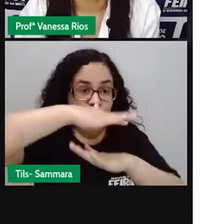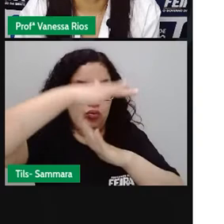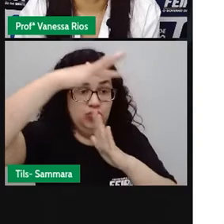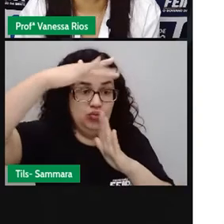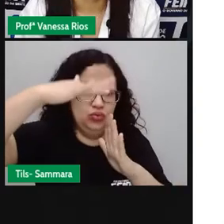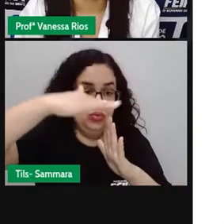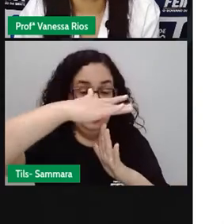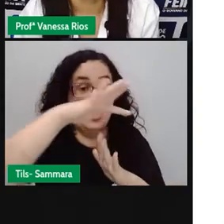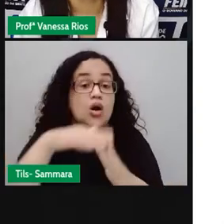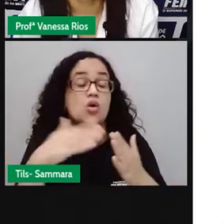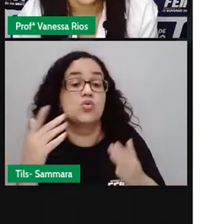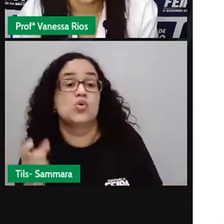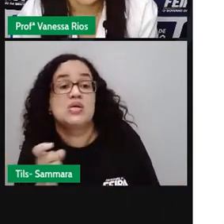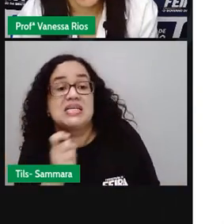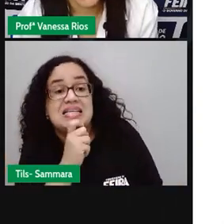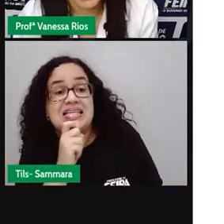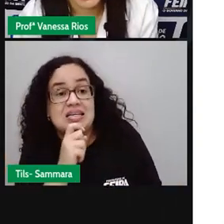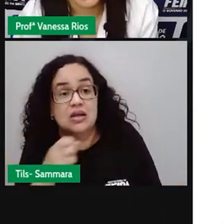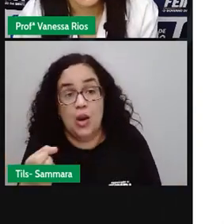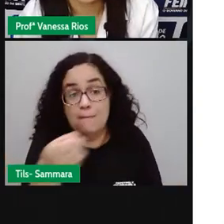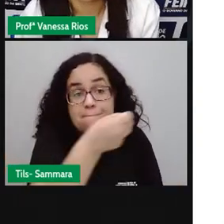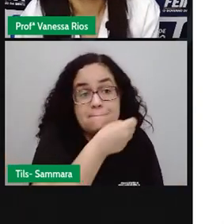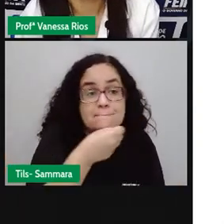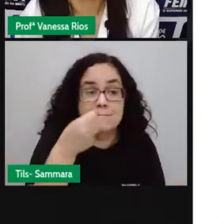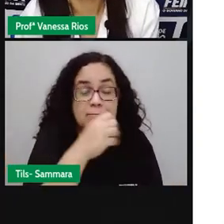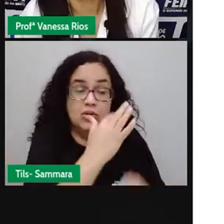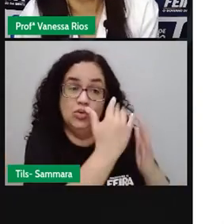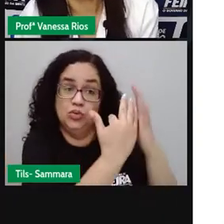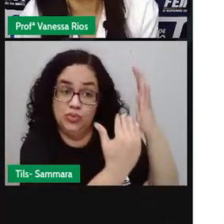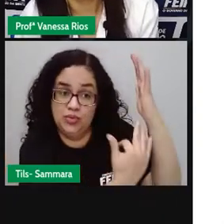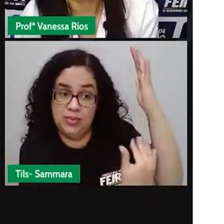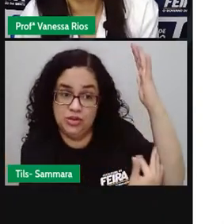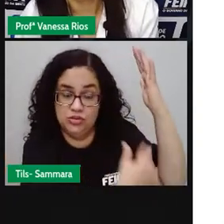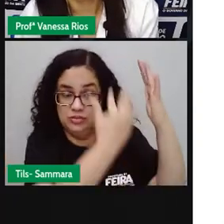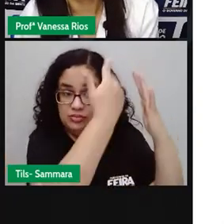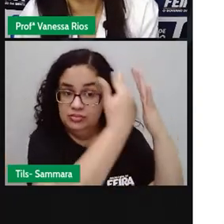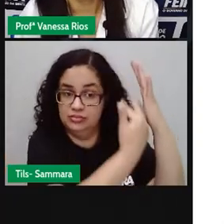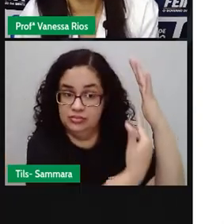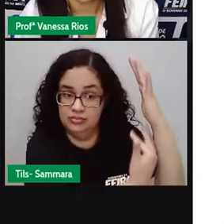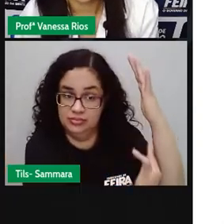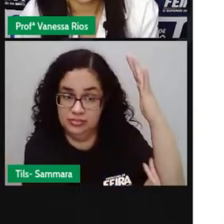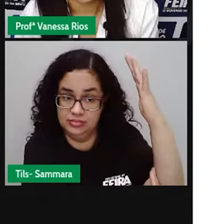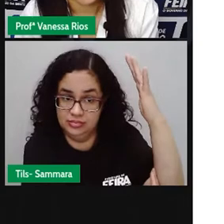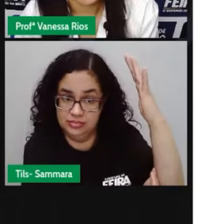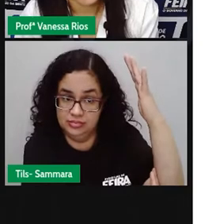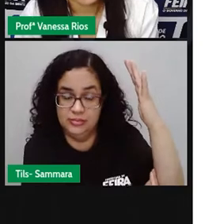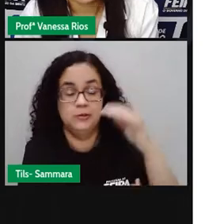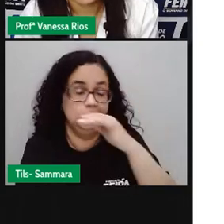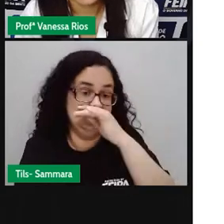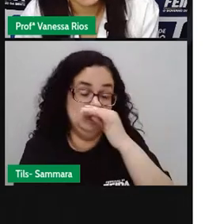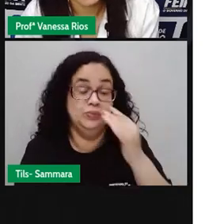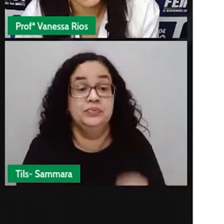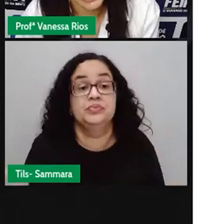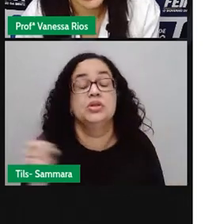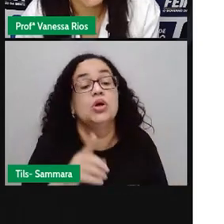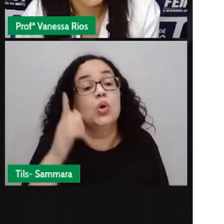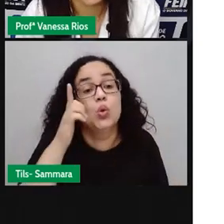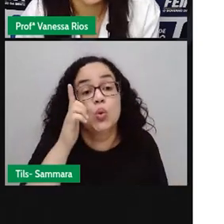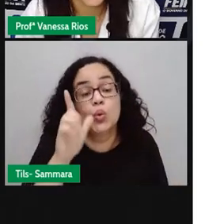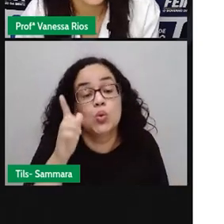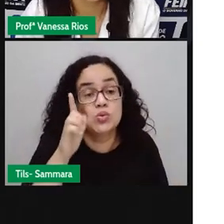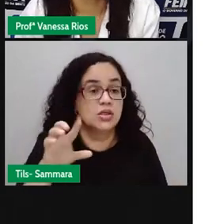flutuando. Quando o gelo está na bebida, o gelo está embaixo, né? Ele não